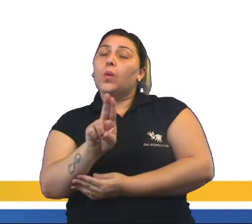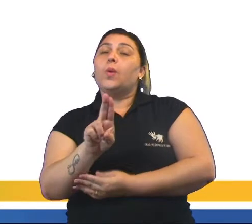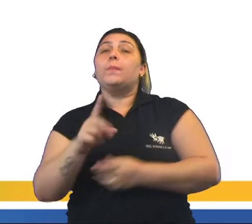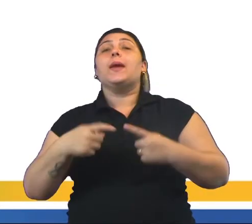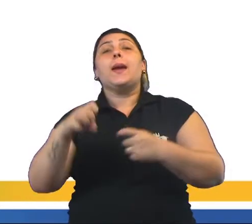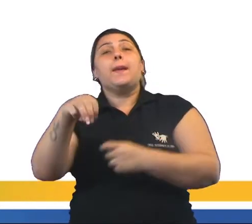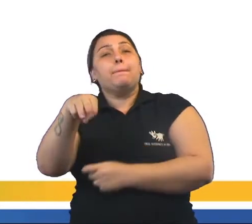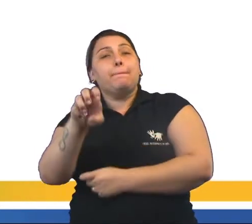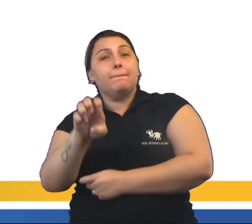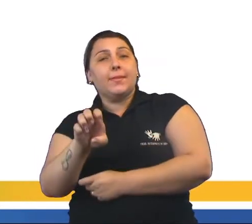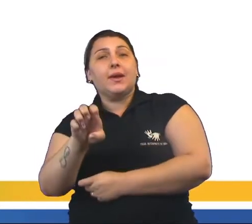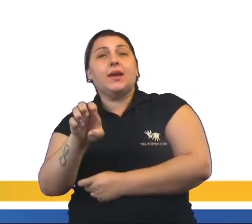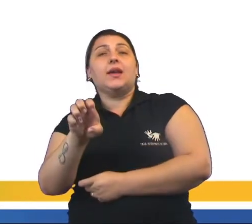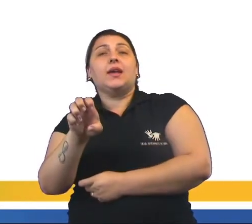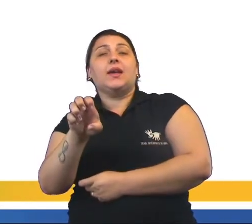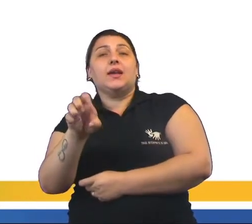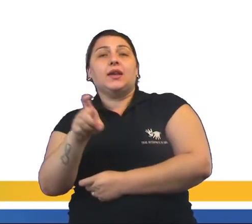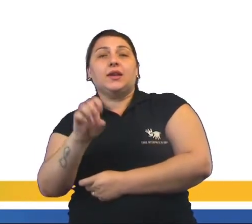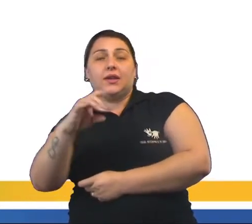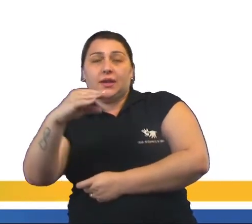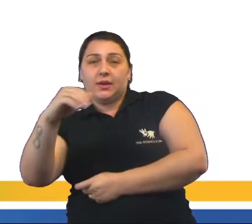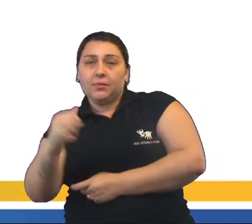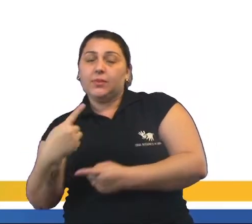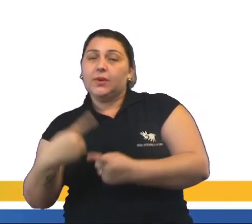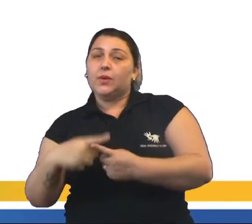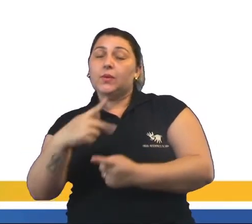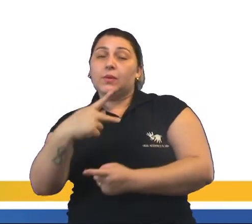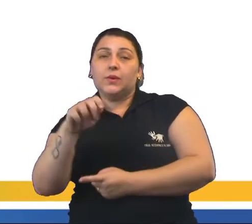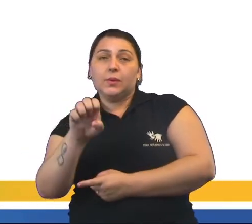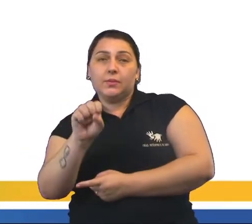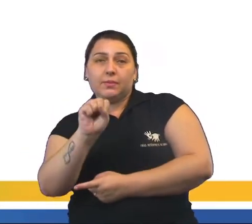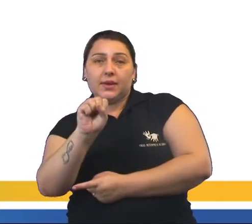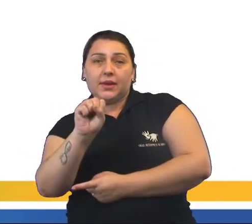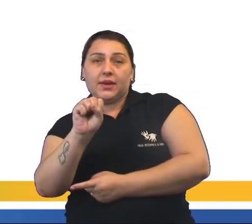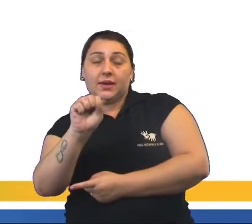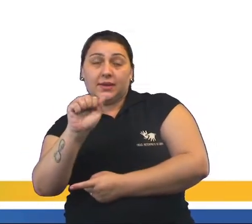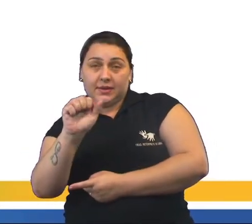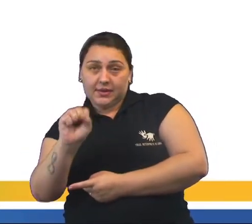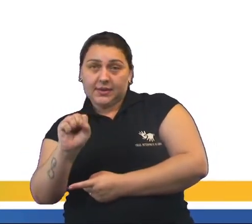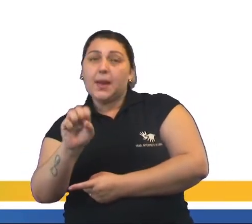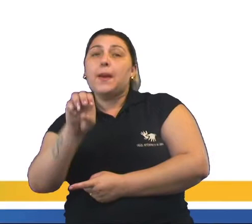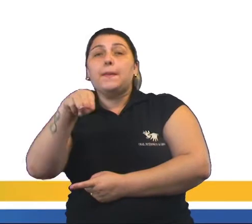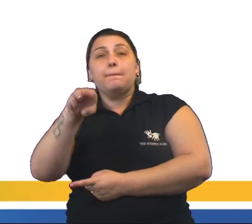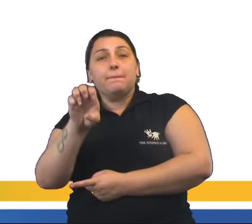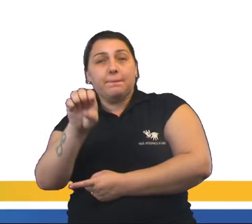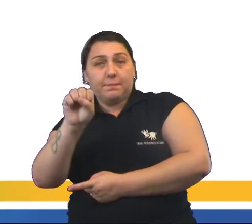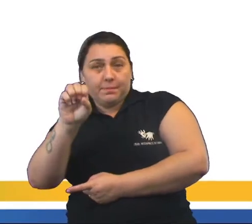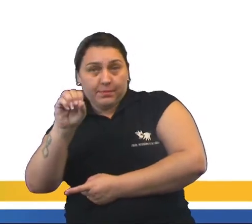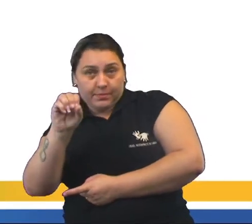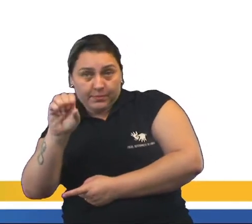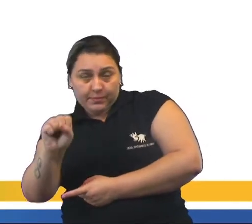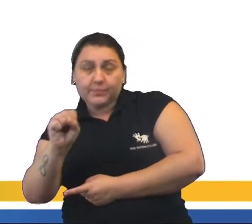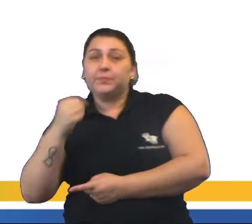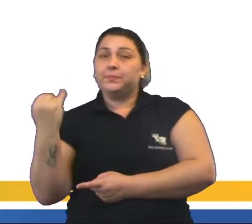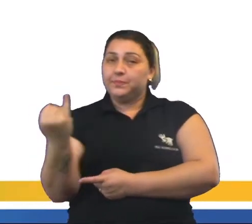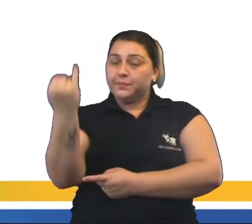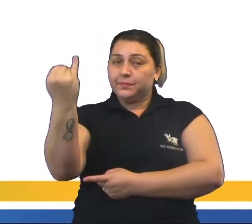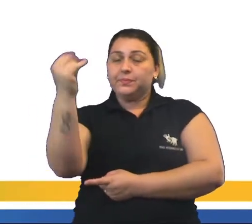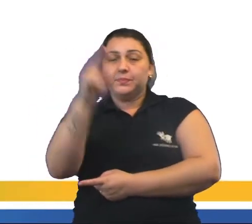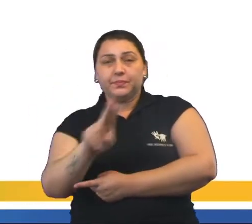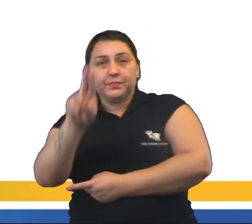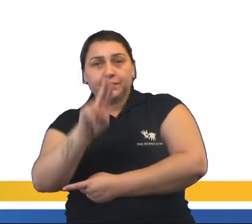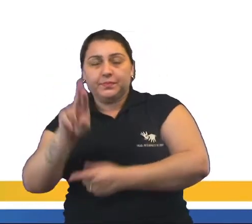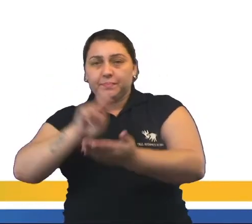médicas, justamente porque os persas eram chamados de medos. E foi muito importante que ele